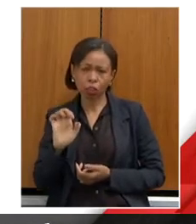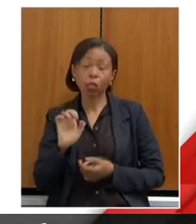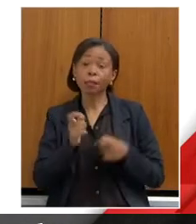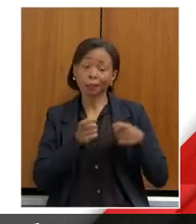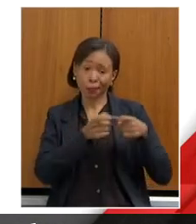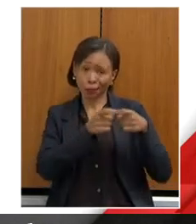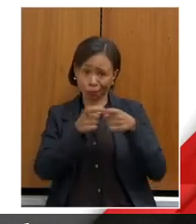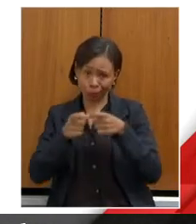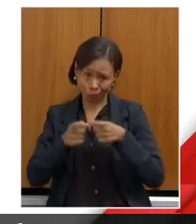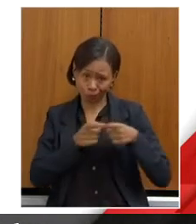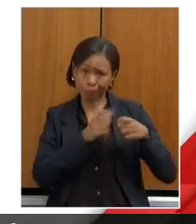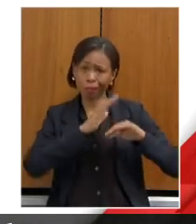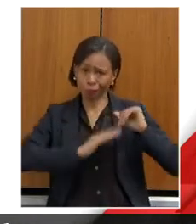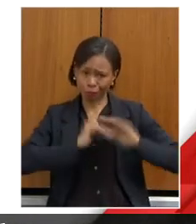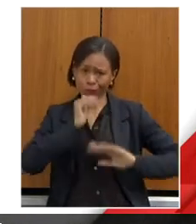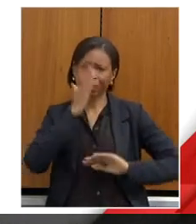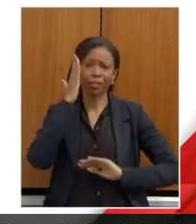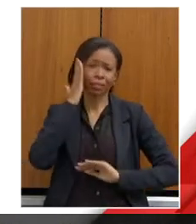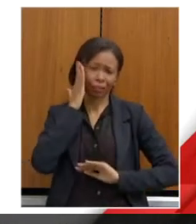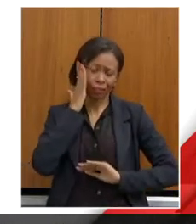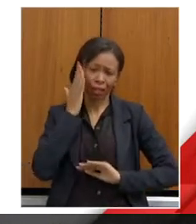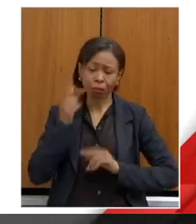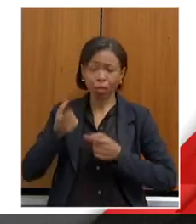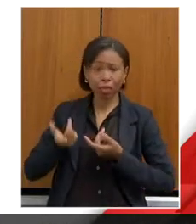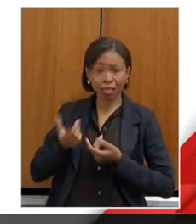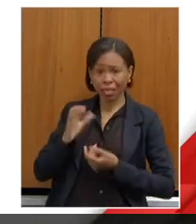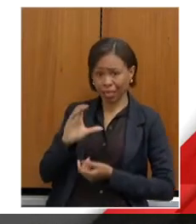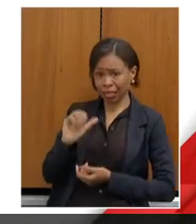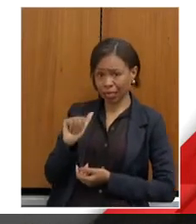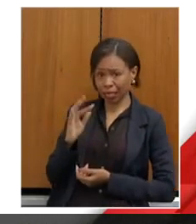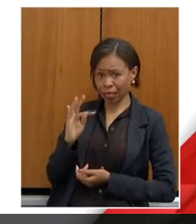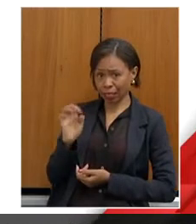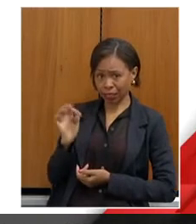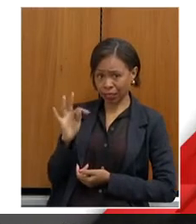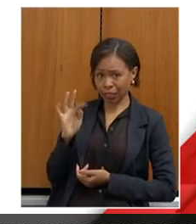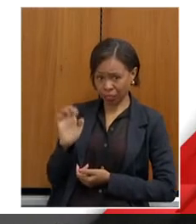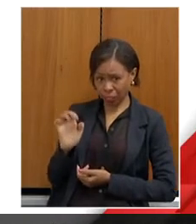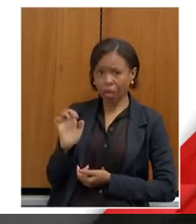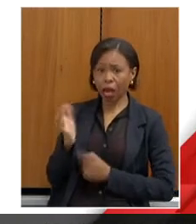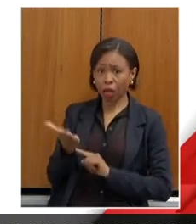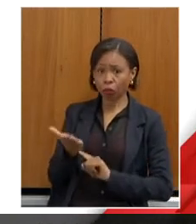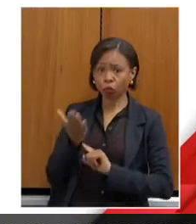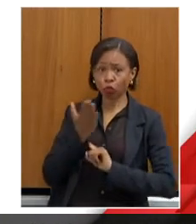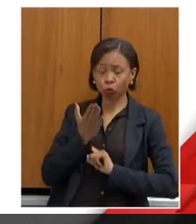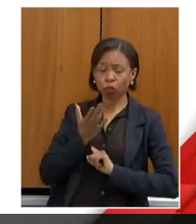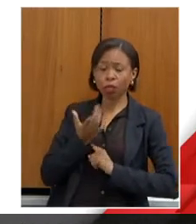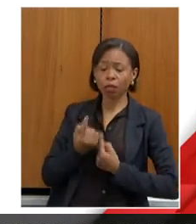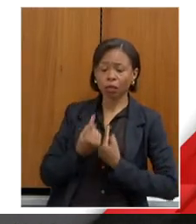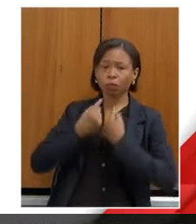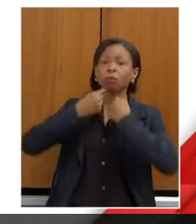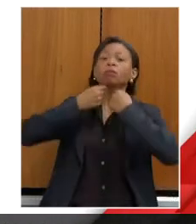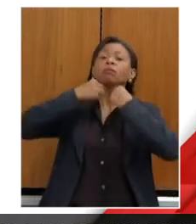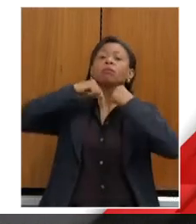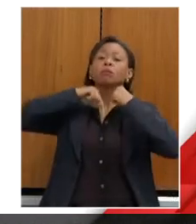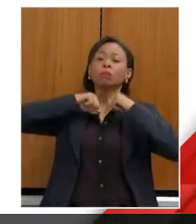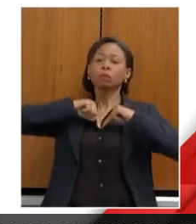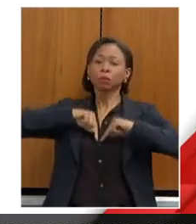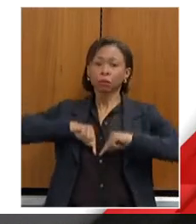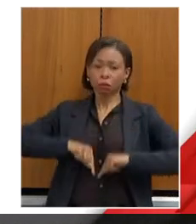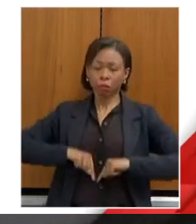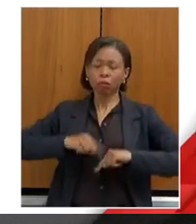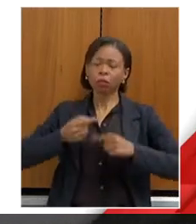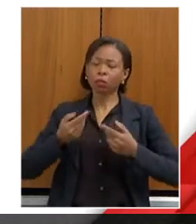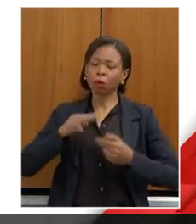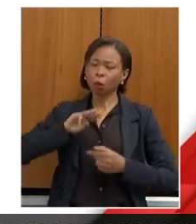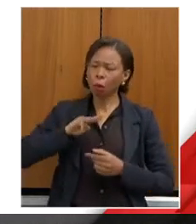aqui sabem que ele pode evitar uma intubação. Então, foram mais de 50 milhões também para ajudar o custeio do oxigênio, que